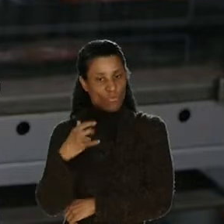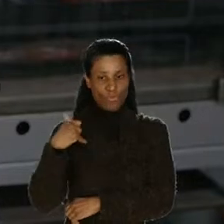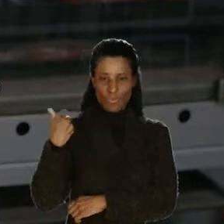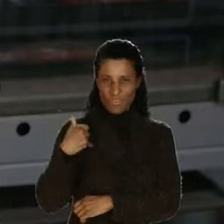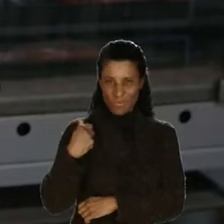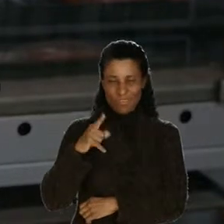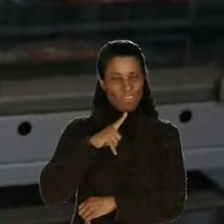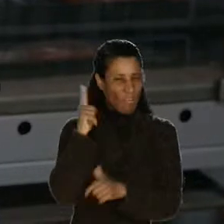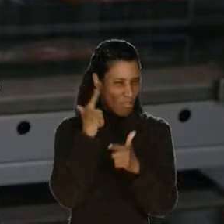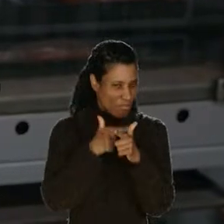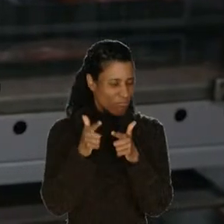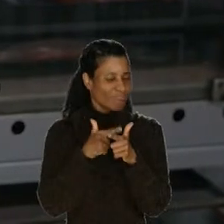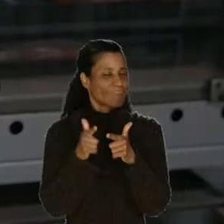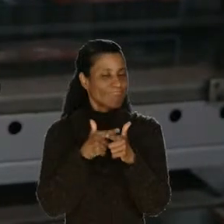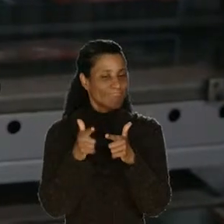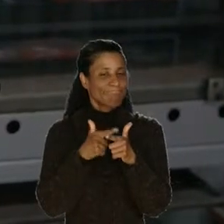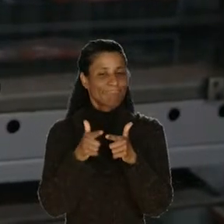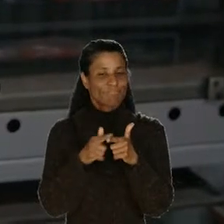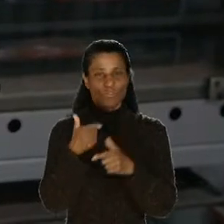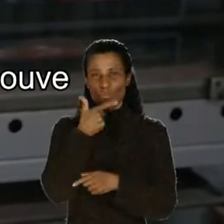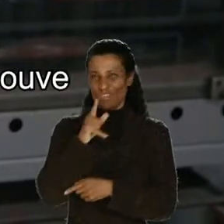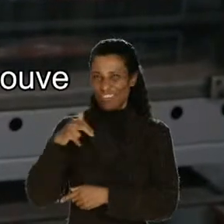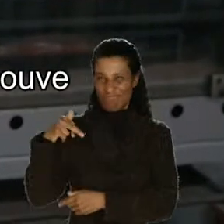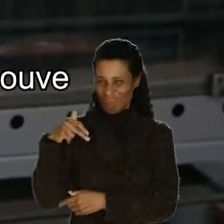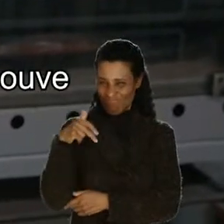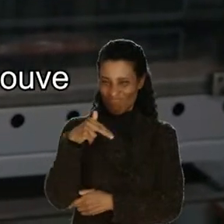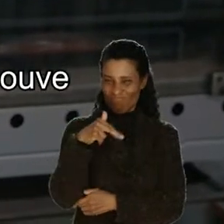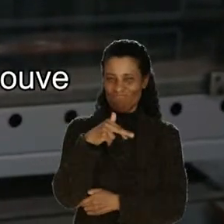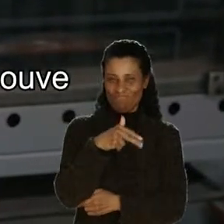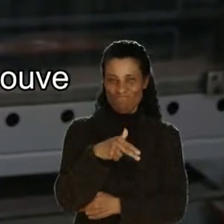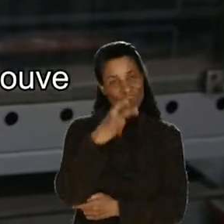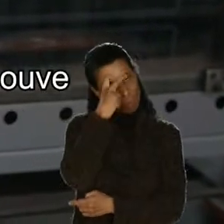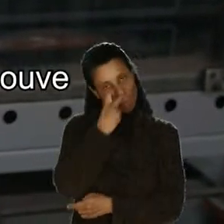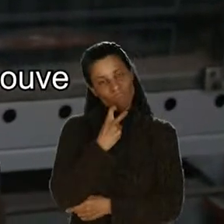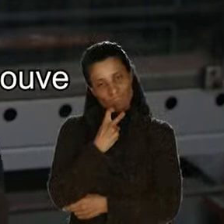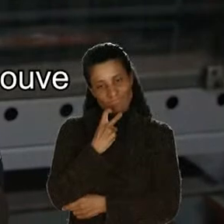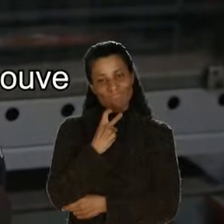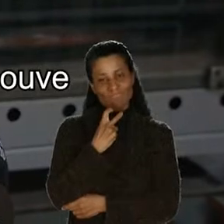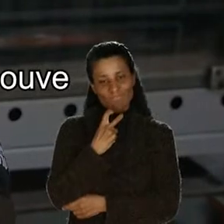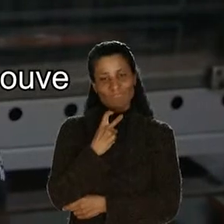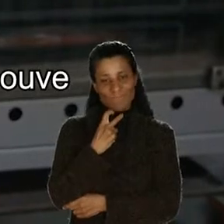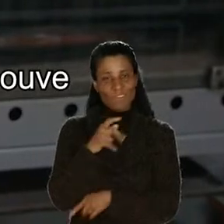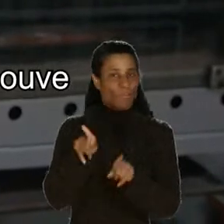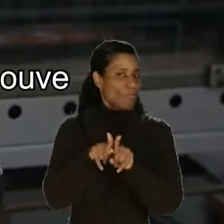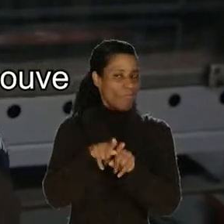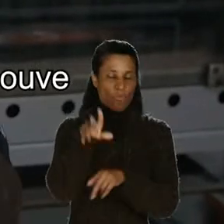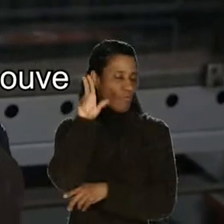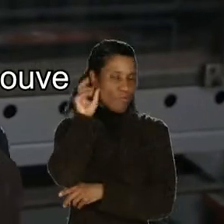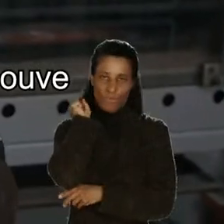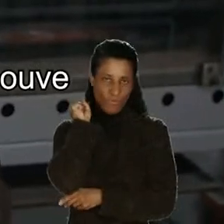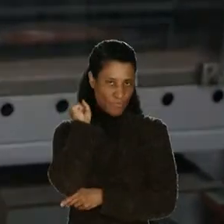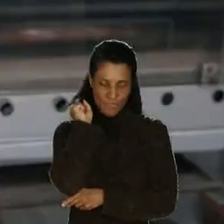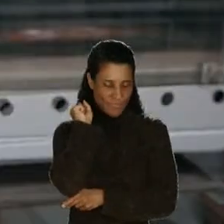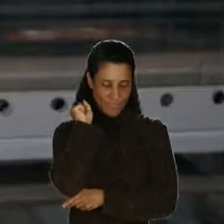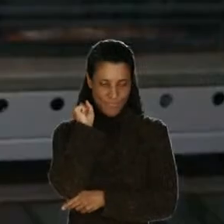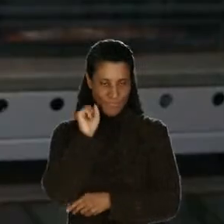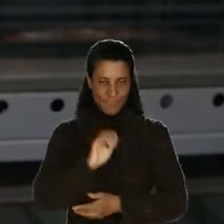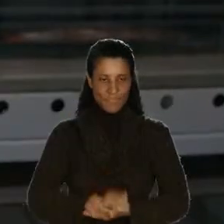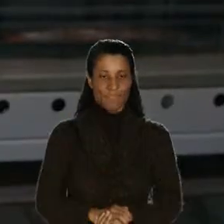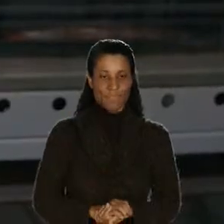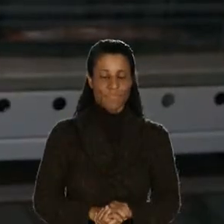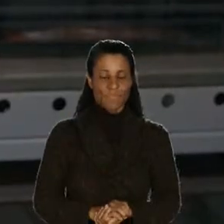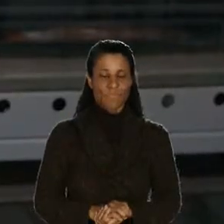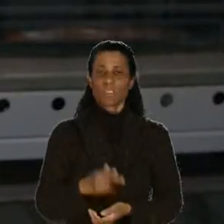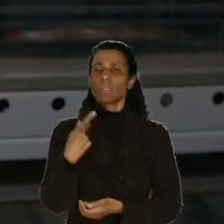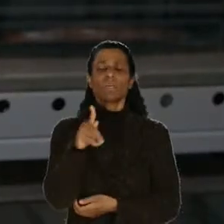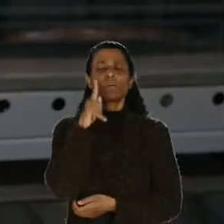2 anos. Ela tem um problema. Não pode caminhar muito. Ela está cega. Ela não ouve.